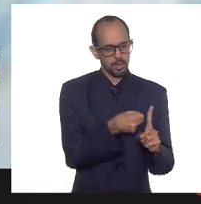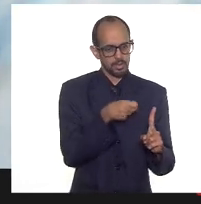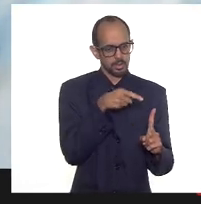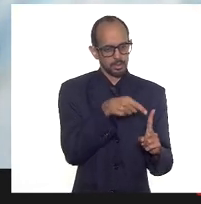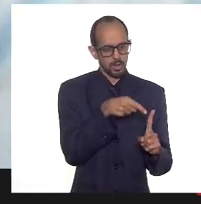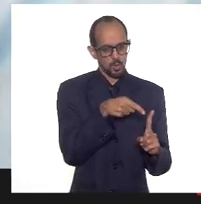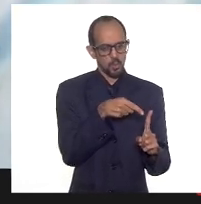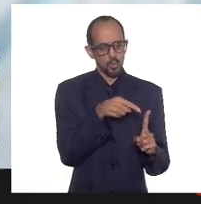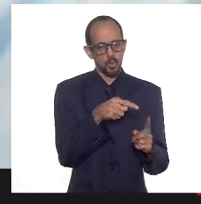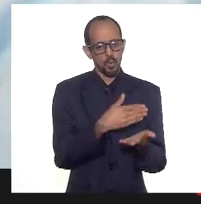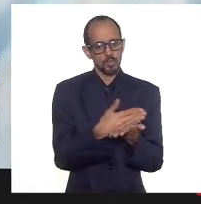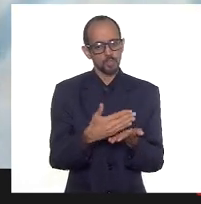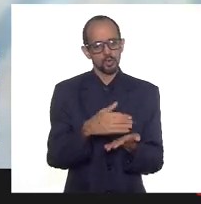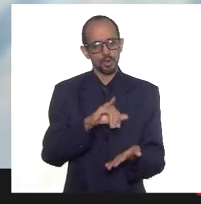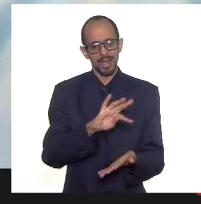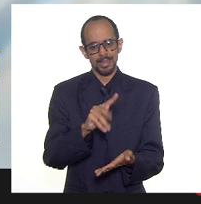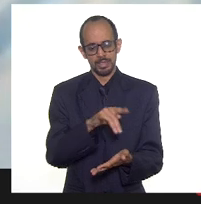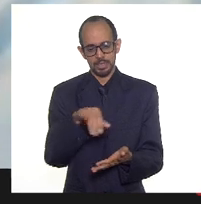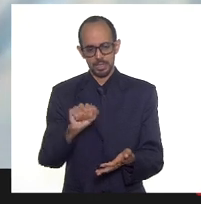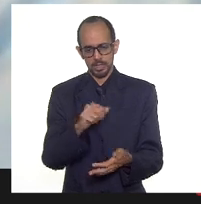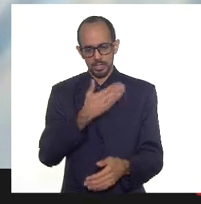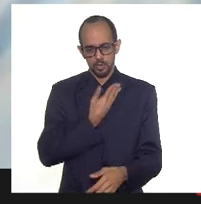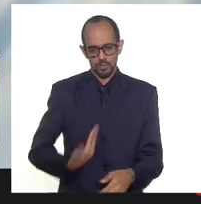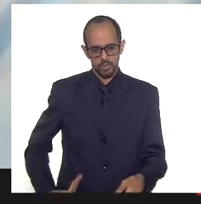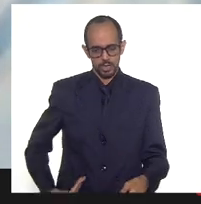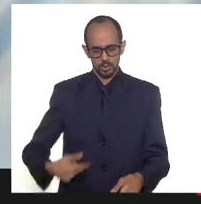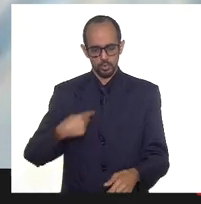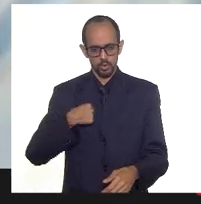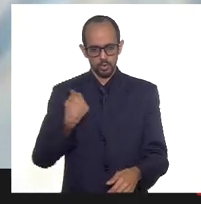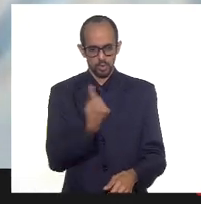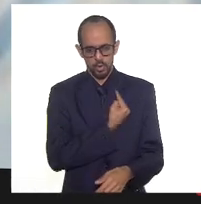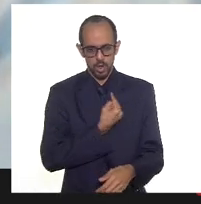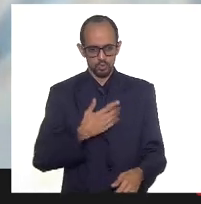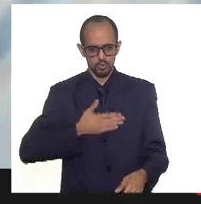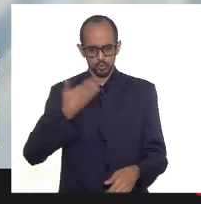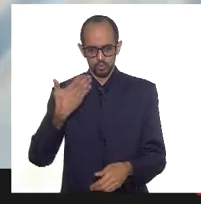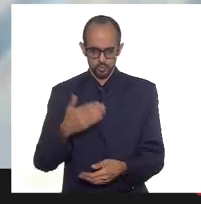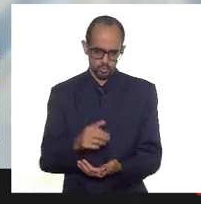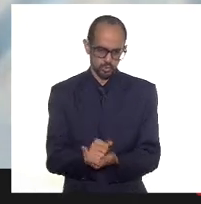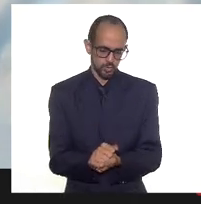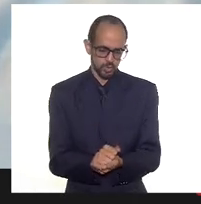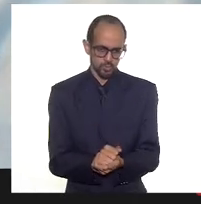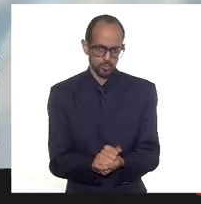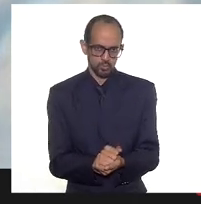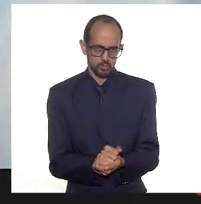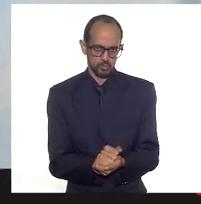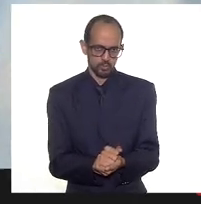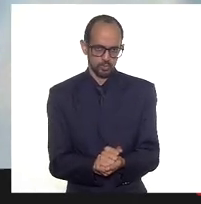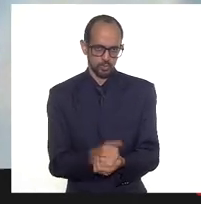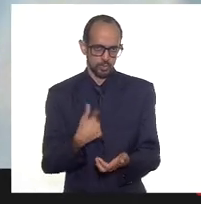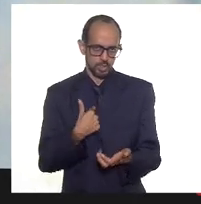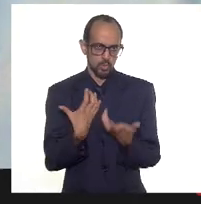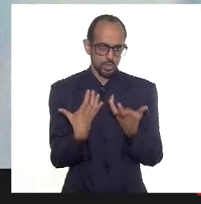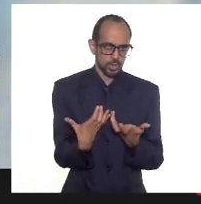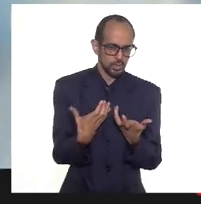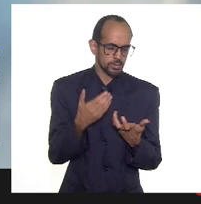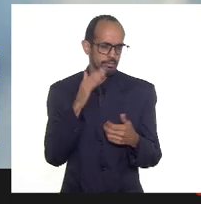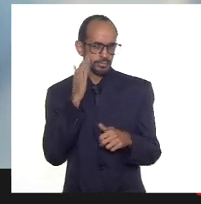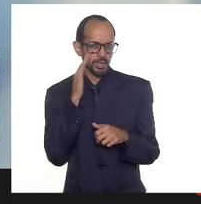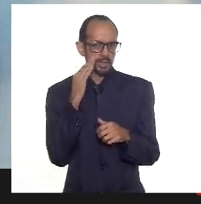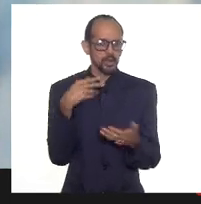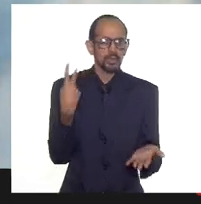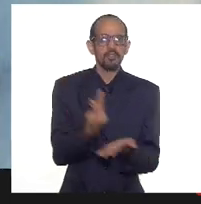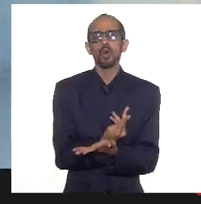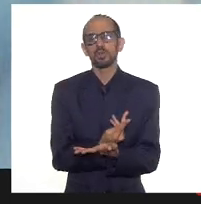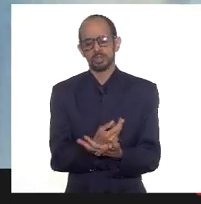do Governador. Isso nos pegou de surpresa, né? E eu quis entender o que estava acontecendo atrás disso